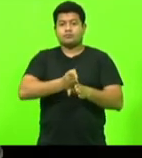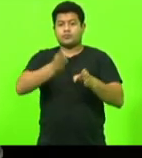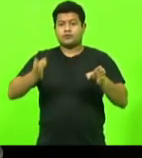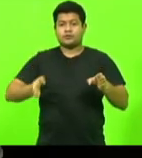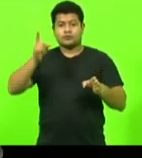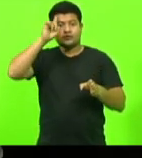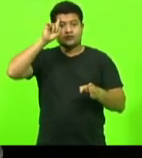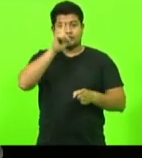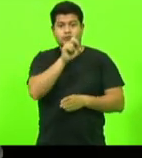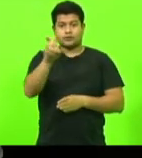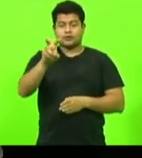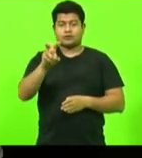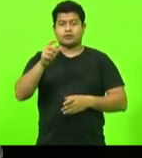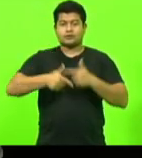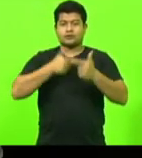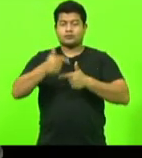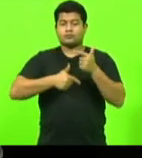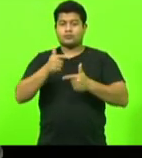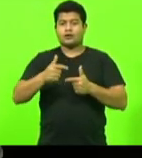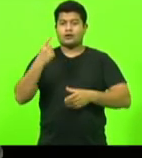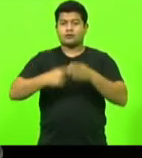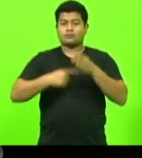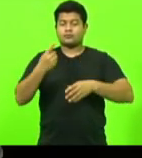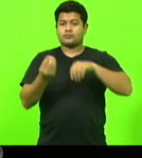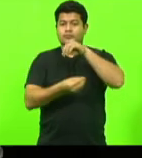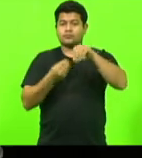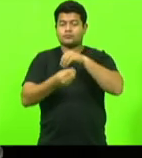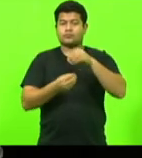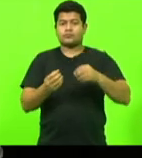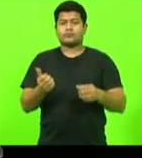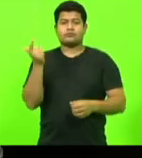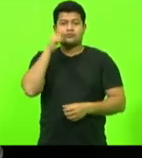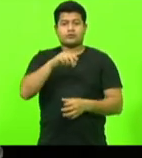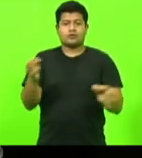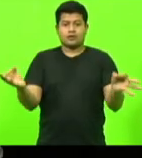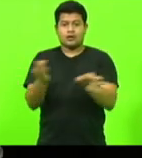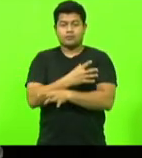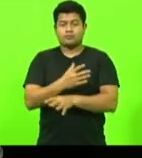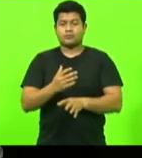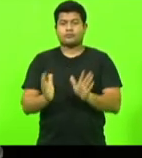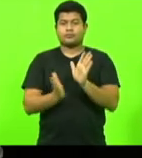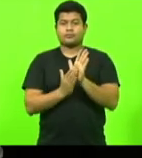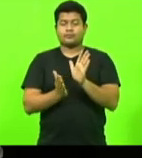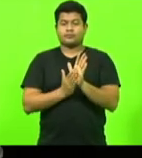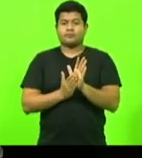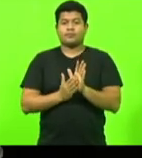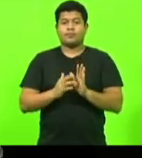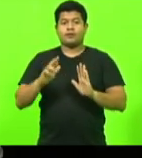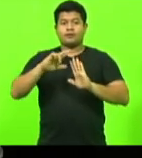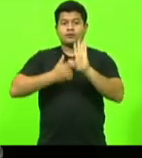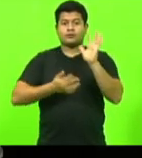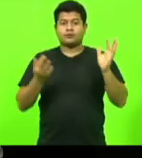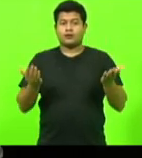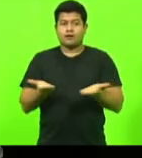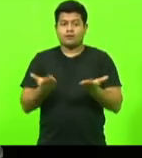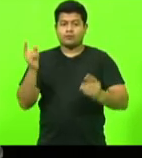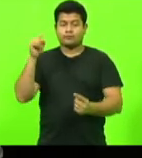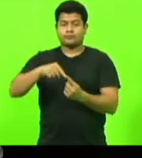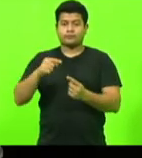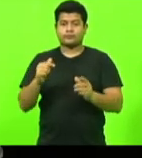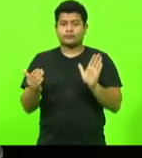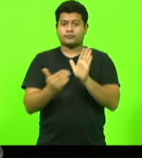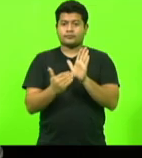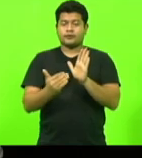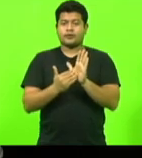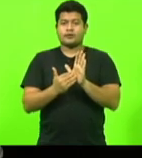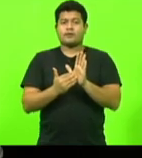de funcionamento da comissão mista para a conclusão dos trabalhos. Este relatório tem por objetivo apresentar uma proposta para